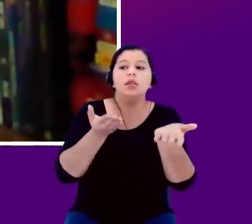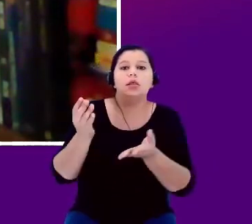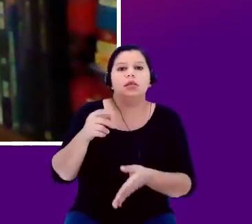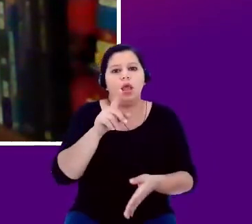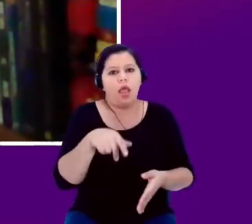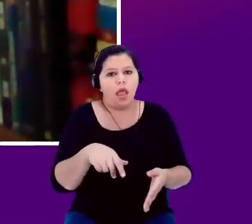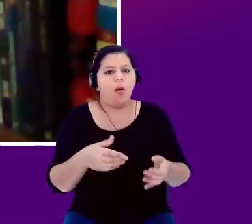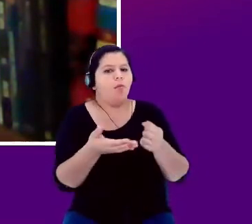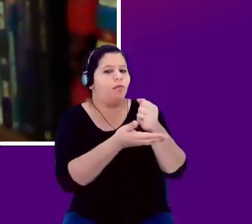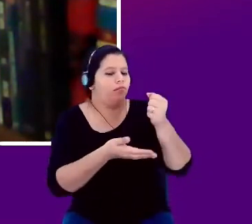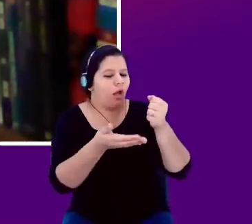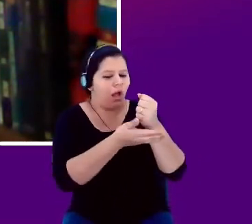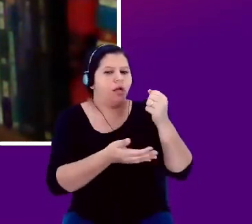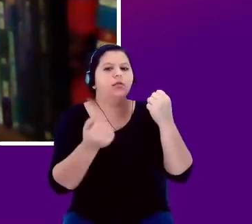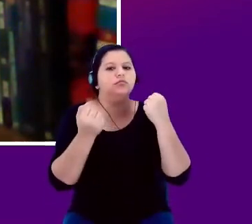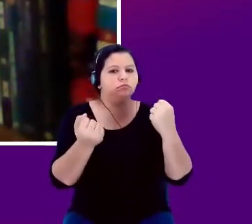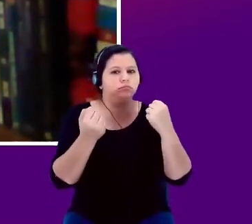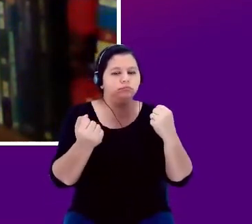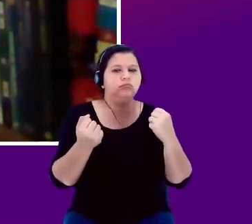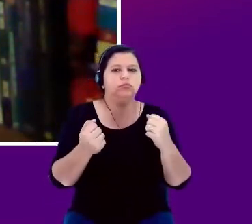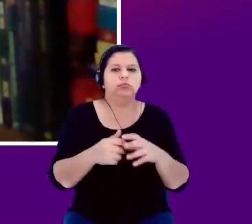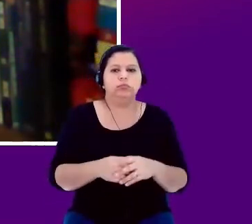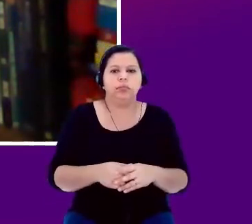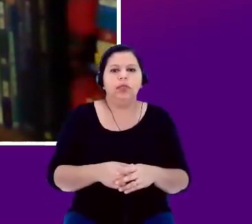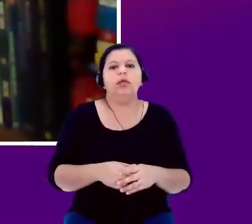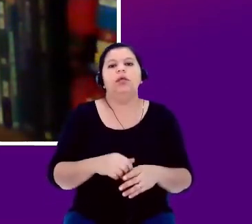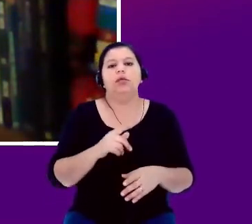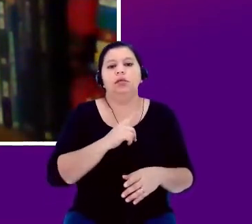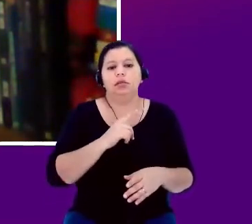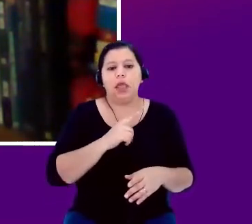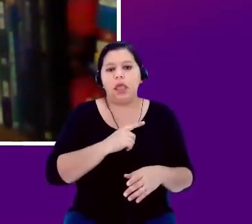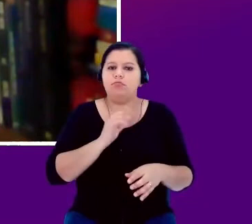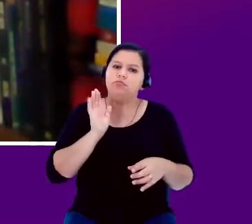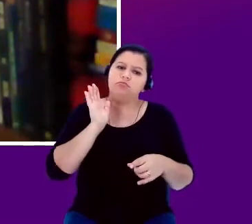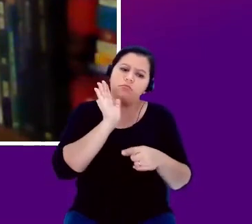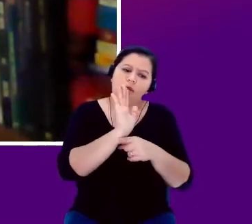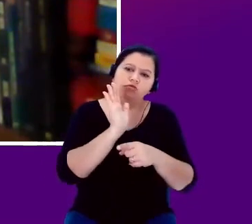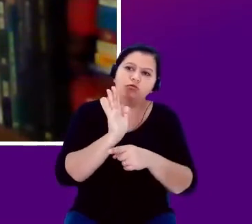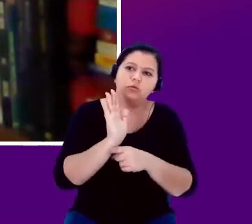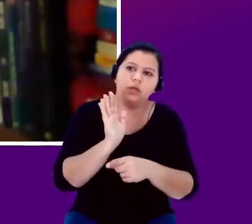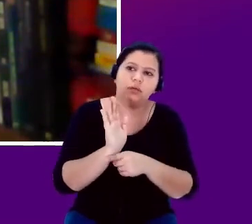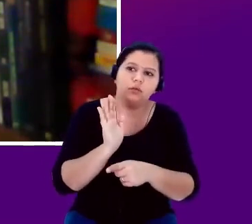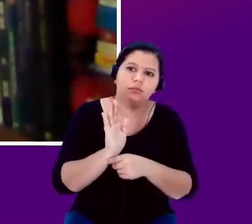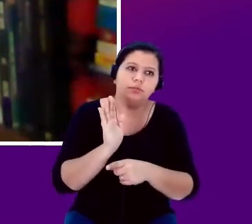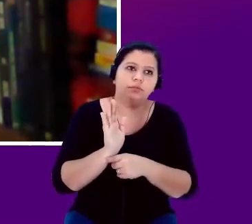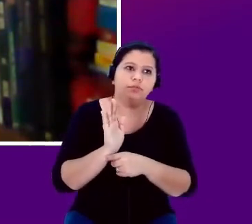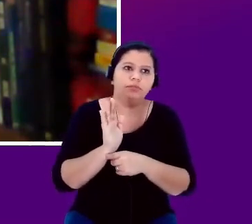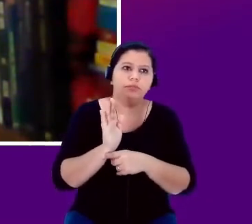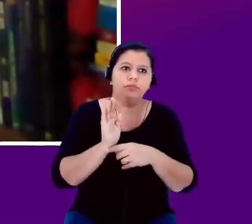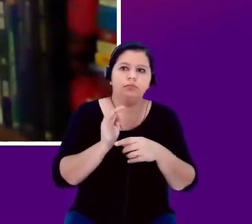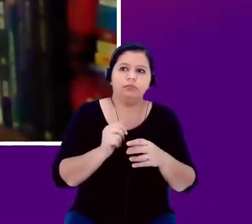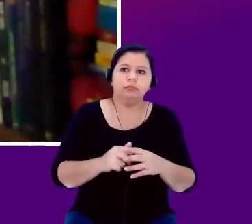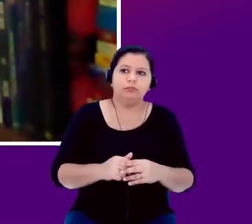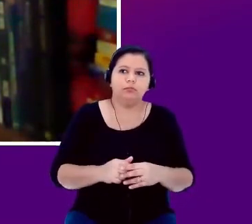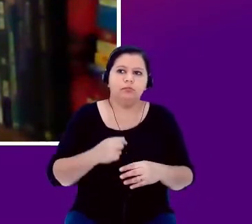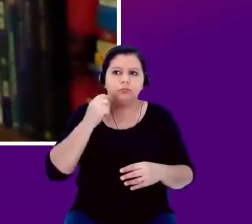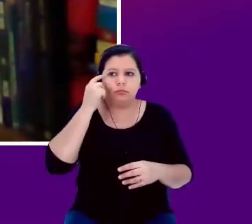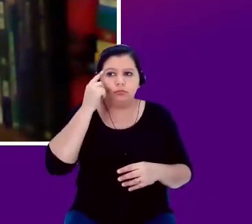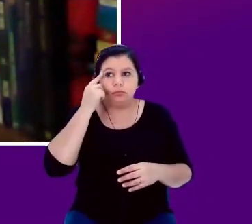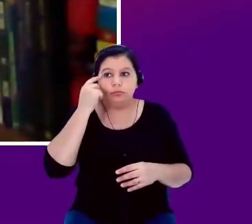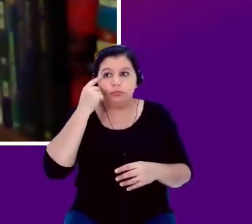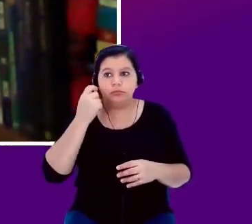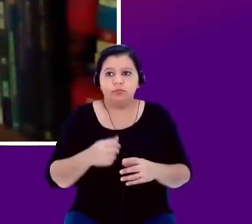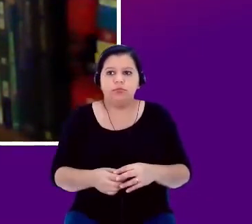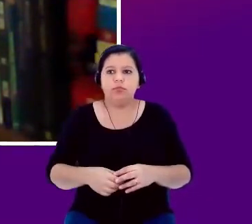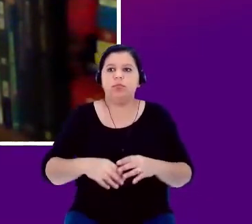que ele vem justamente, que tem como objetivo justamente viabilizar, né, os direitos dos titulares presentes na LGPD, que é o